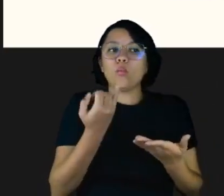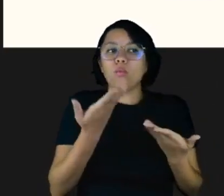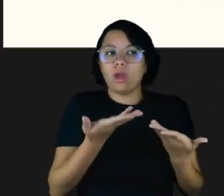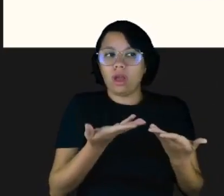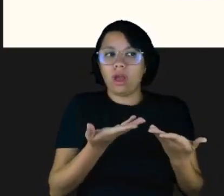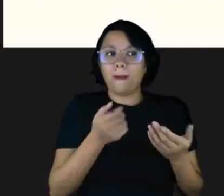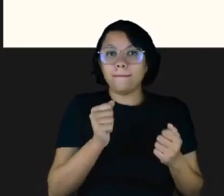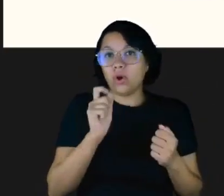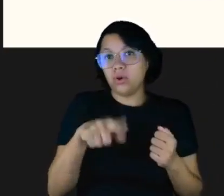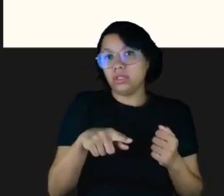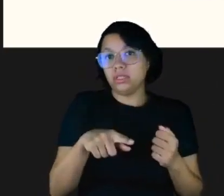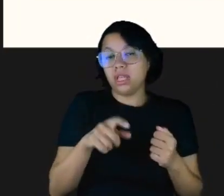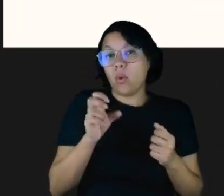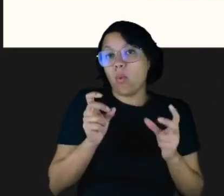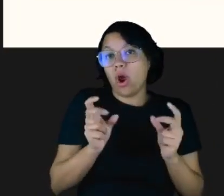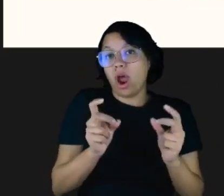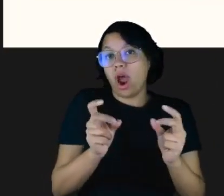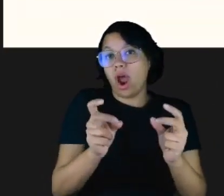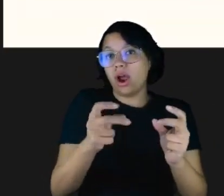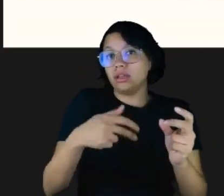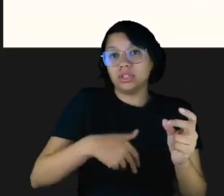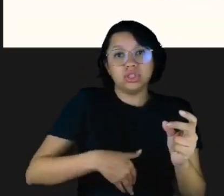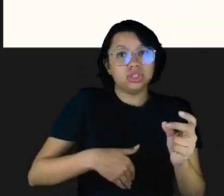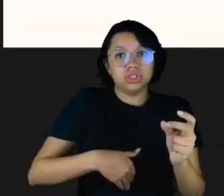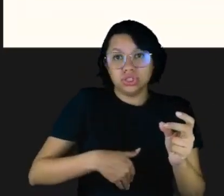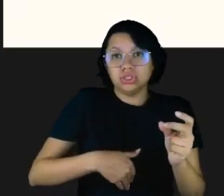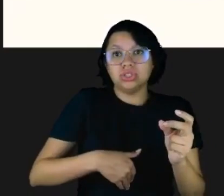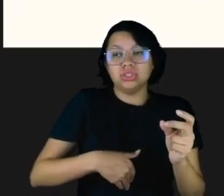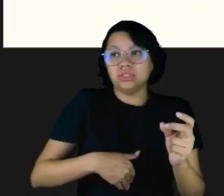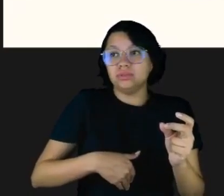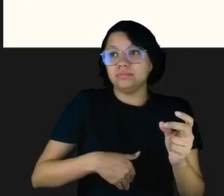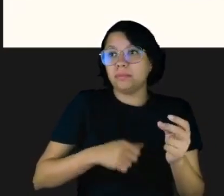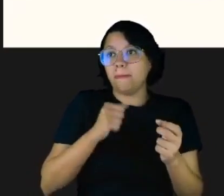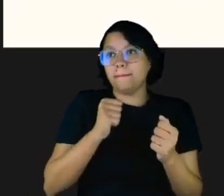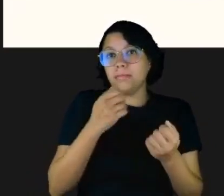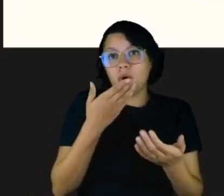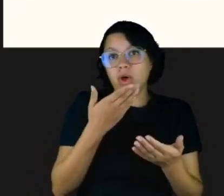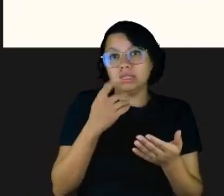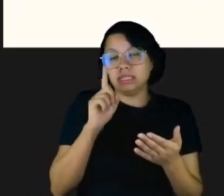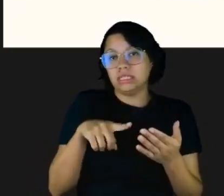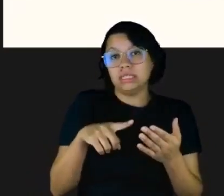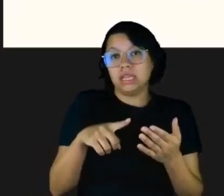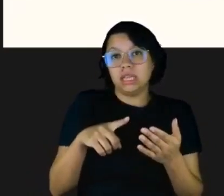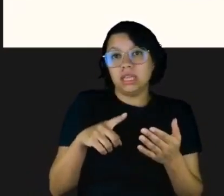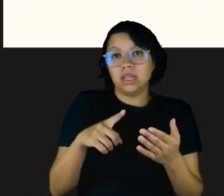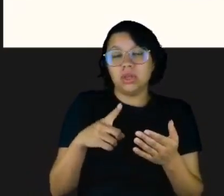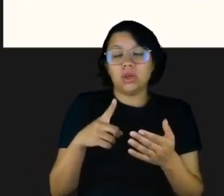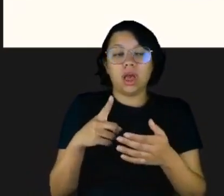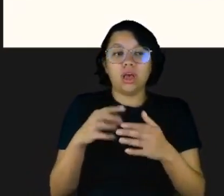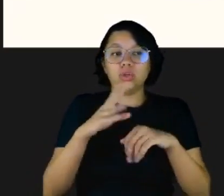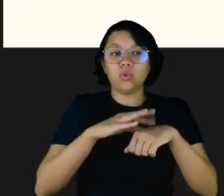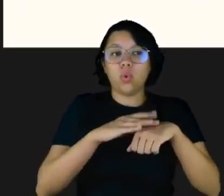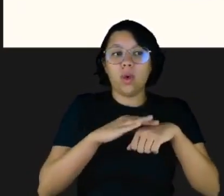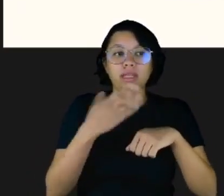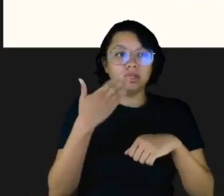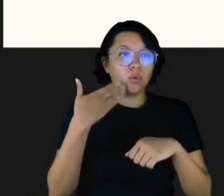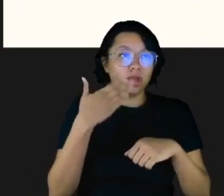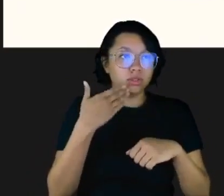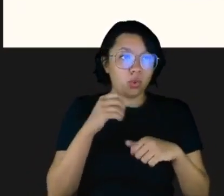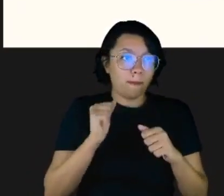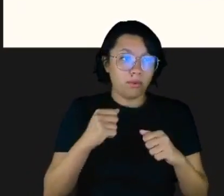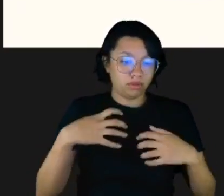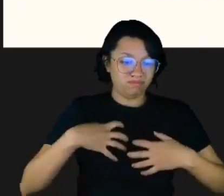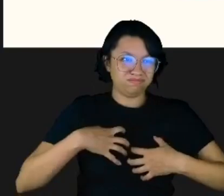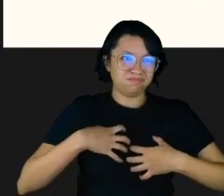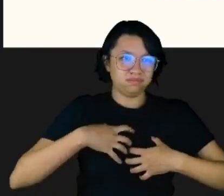um câncer de intestino, essa perda de peso tão intensa, pode ser uma diabetes que está desenvolvendo, pode ser um câncer de